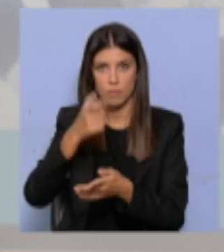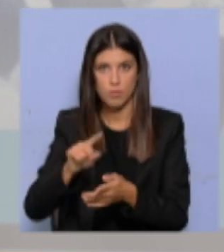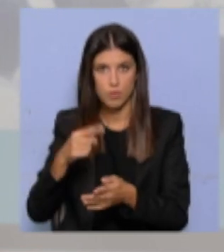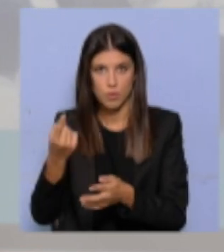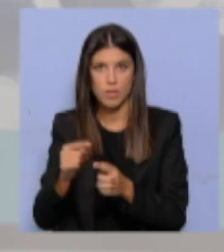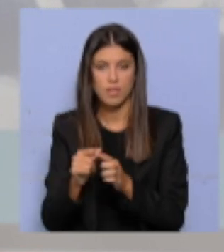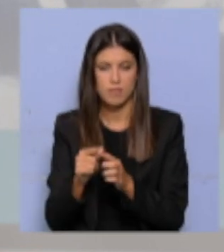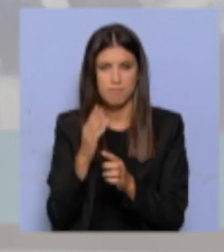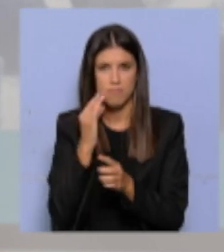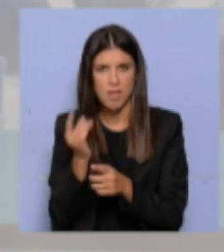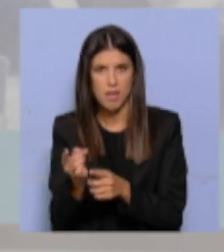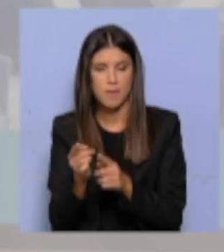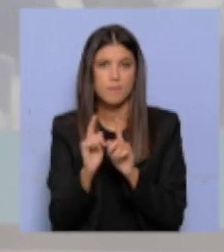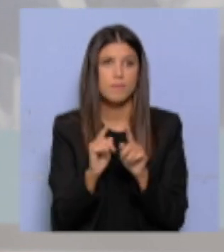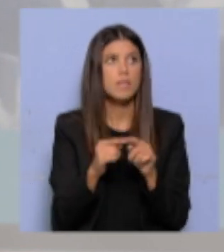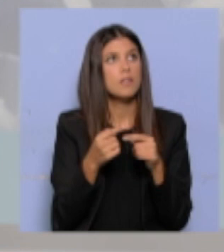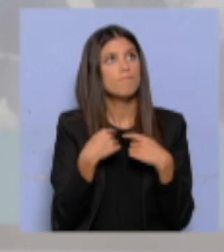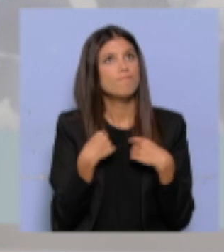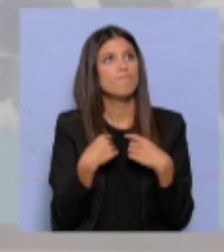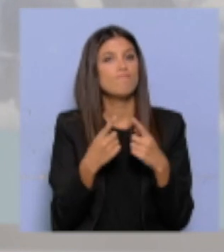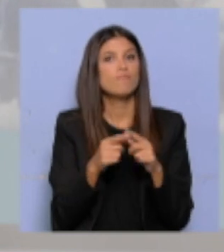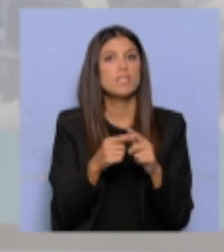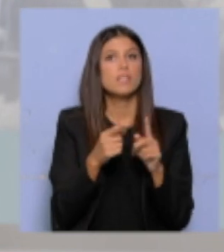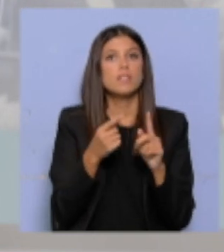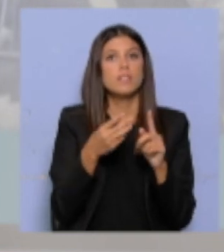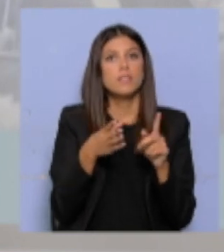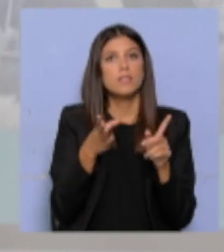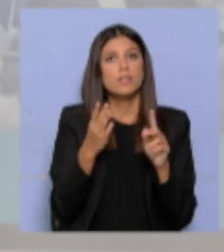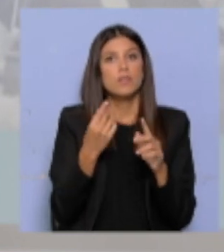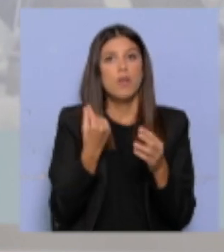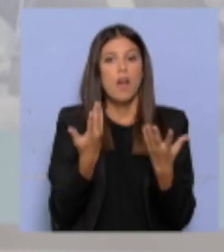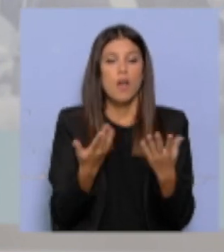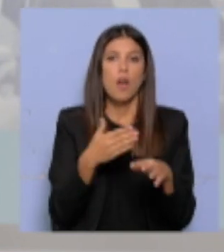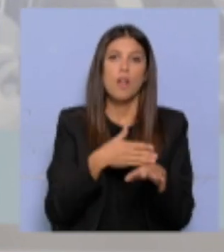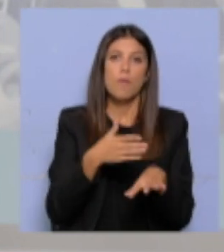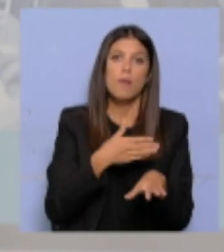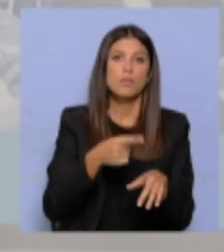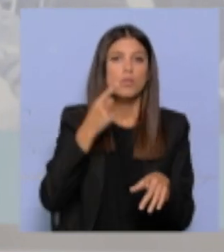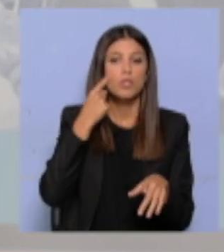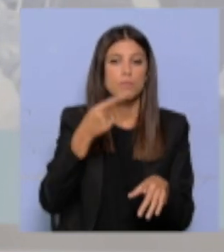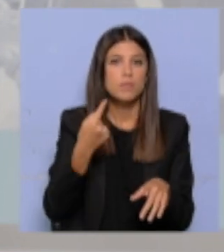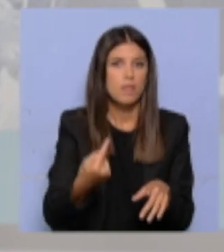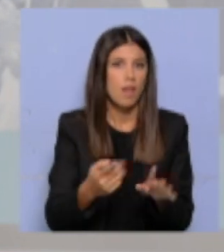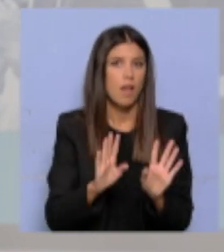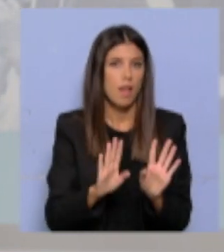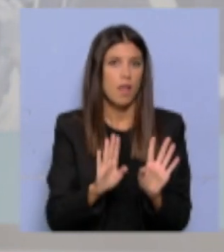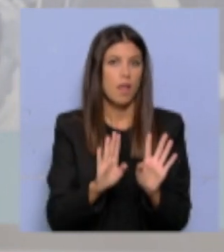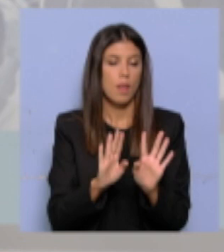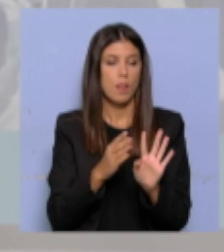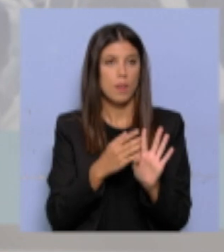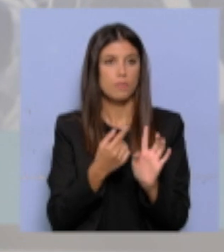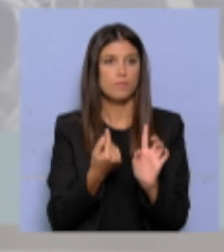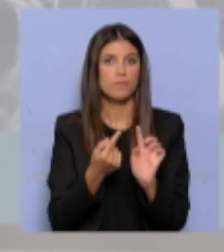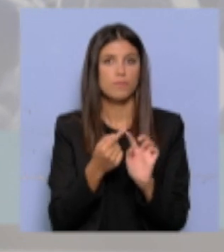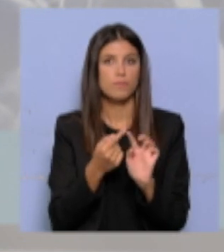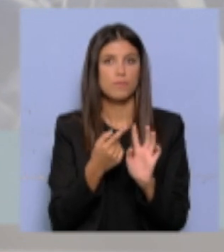especial, nós temos que avivar em nós, não esqueci o paradigma, mas temos que avivar